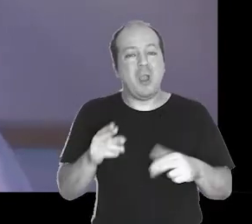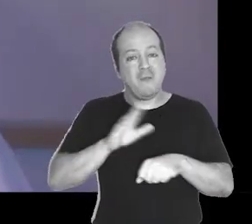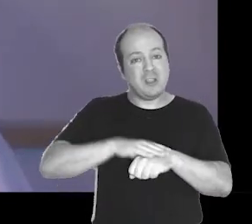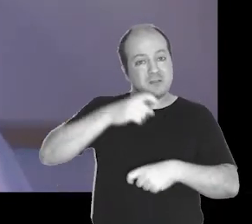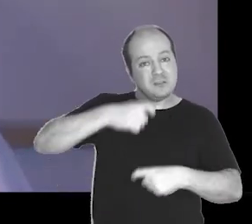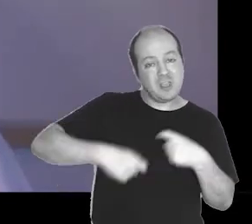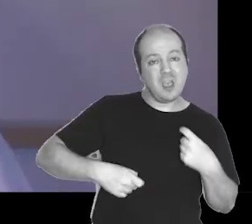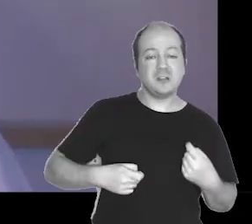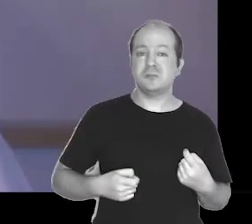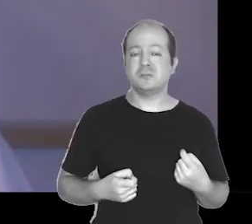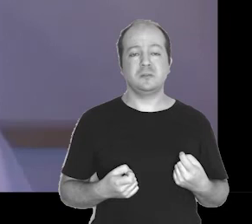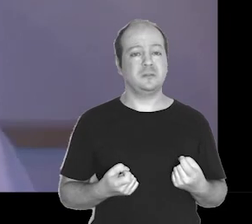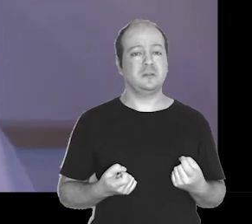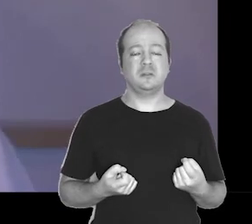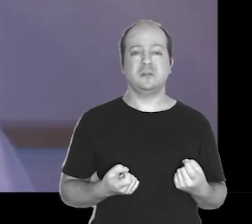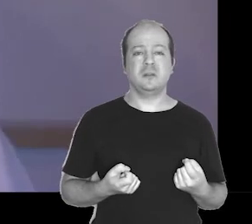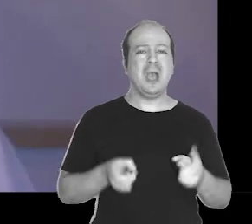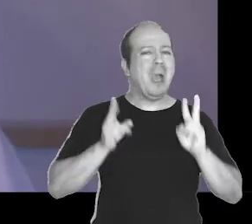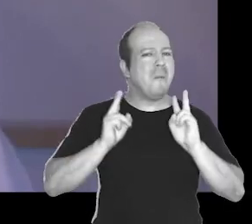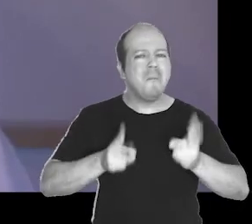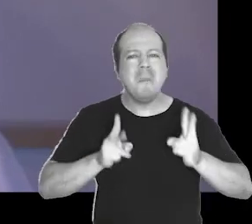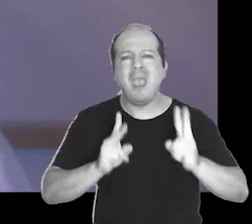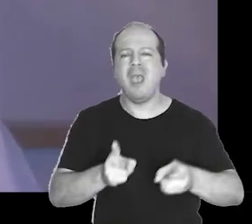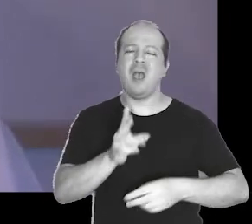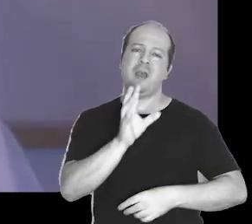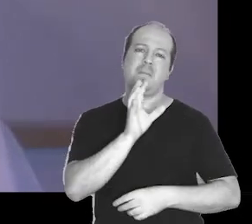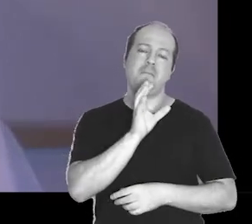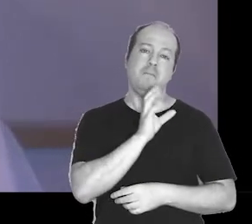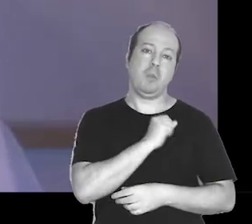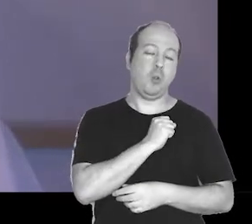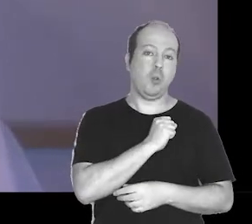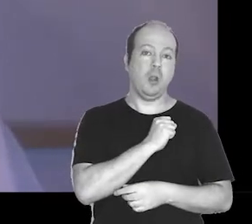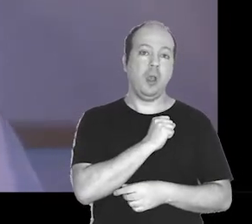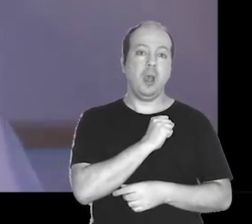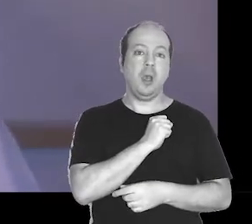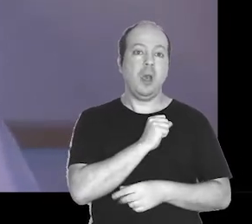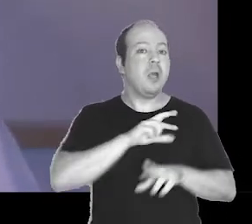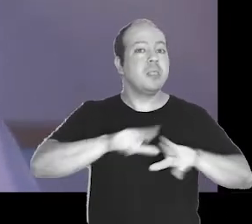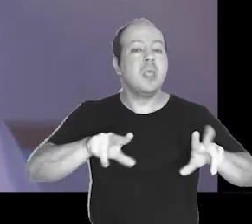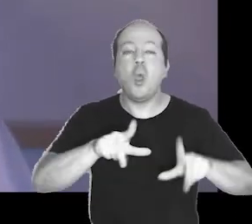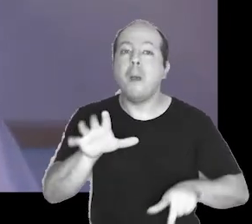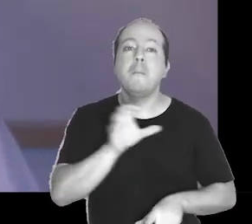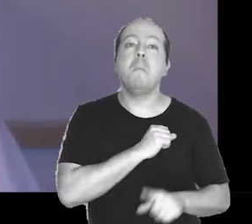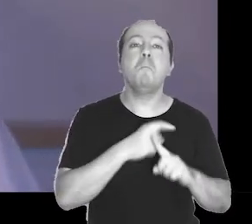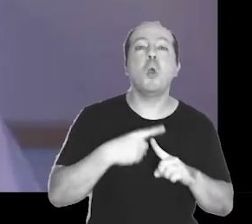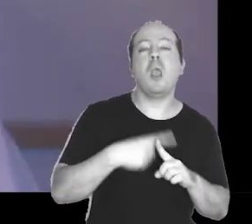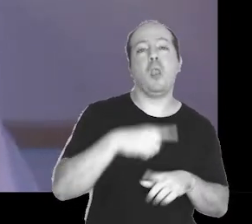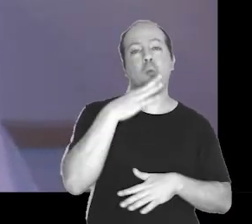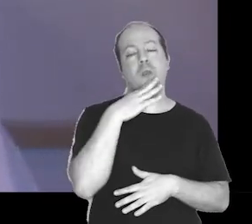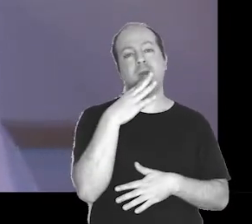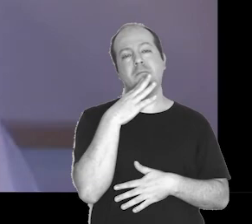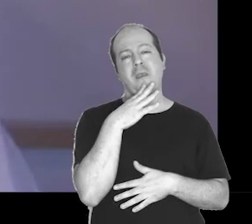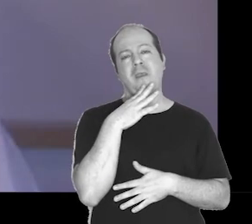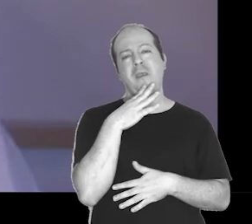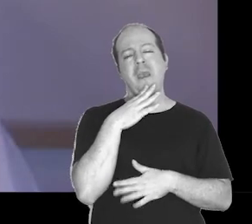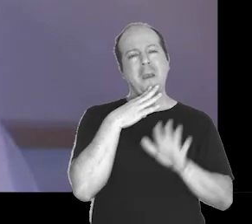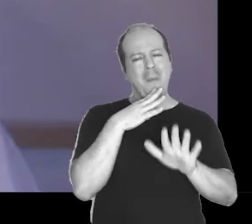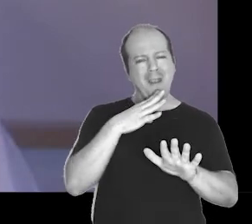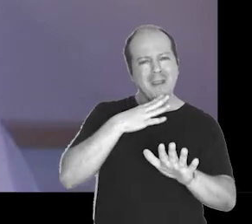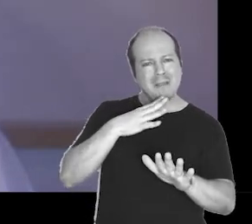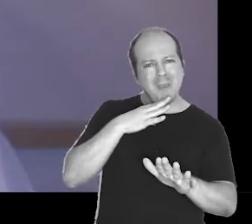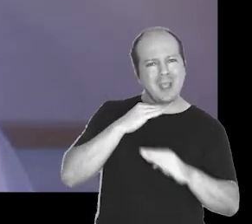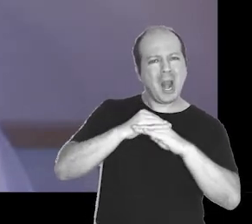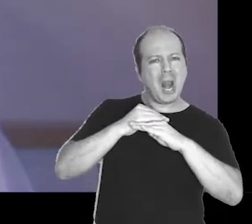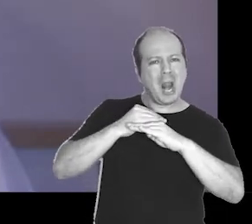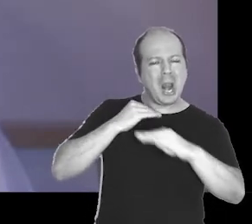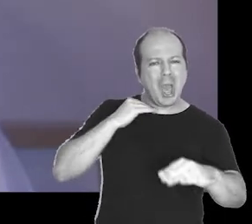sexual. Com o mesmo amor, logo não amamos porque conhecemos. O conhecimento racional